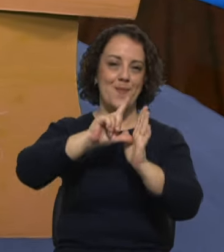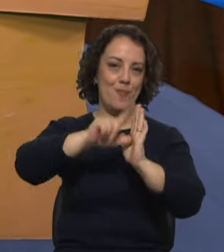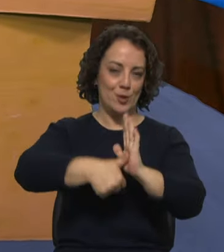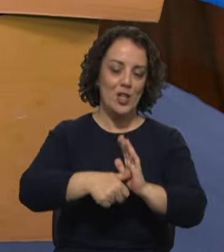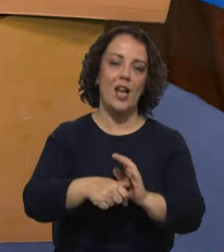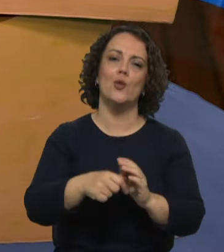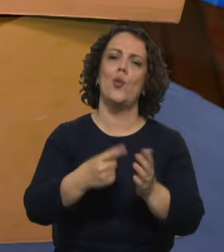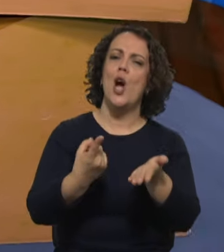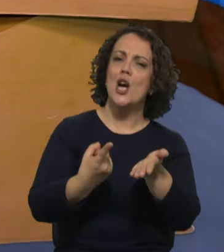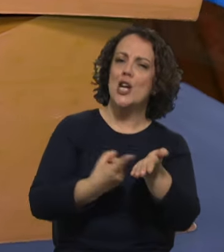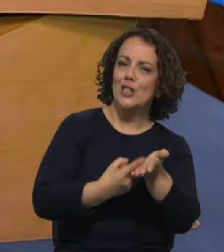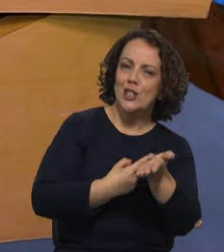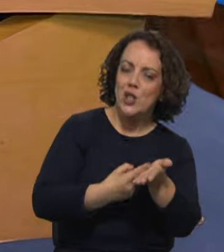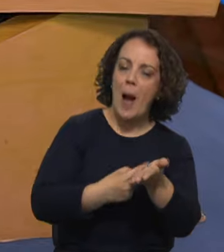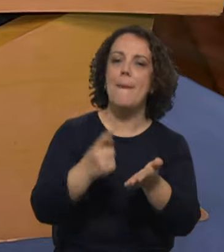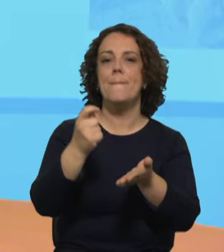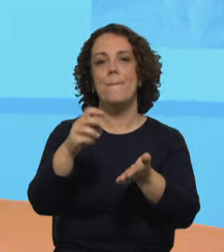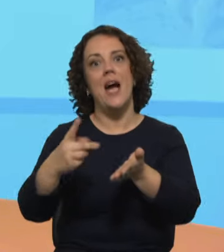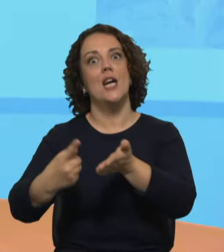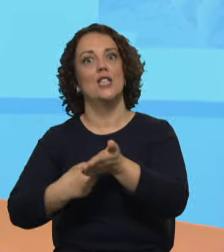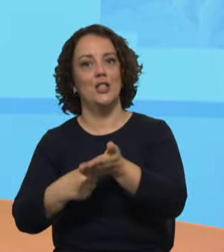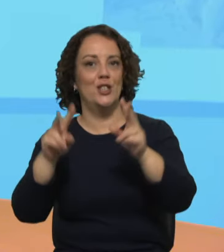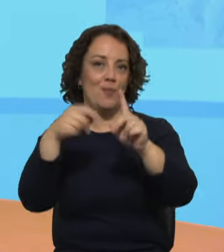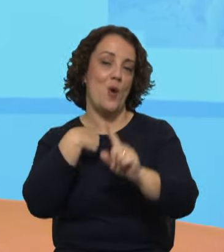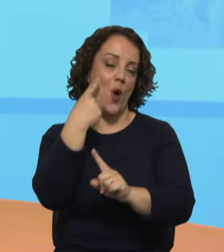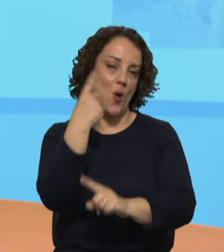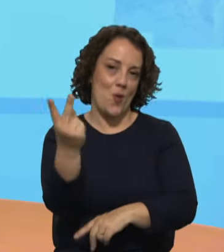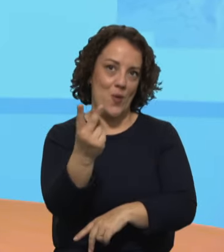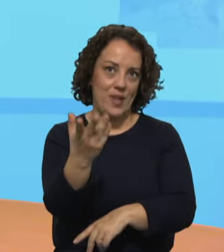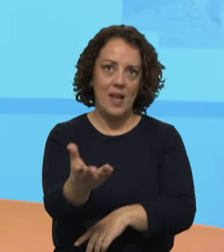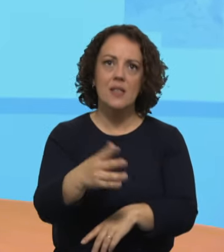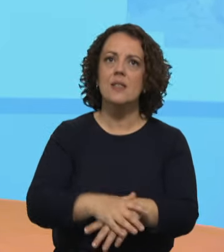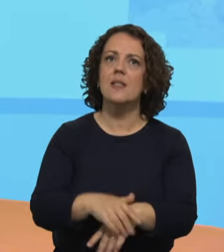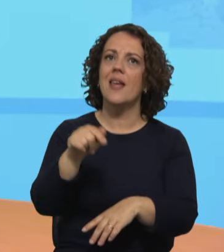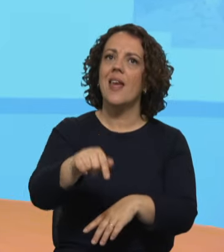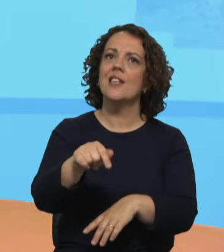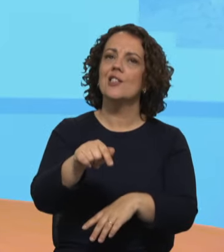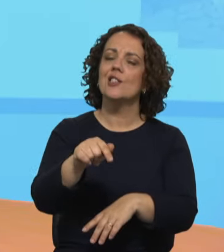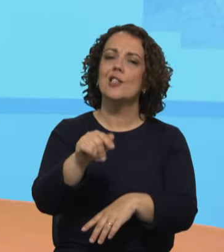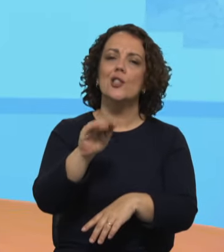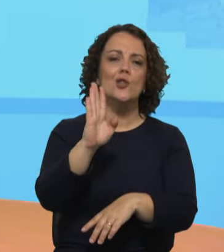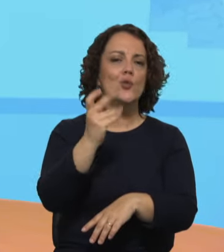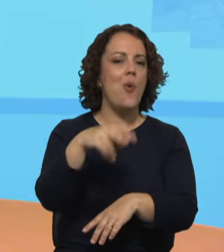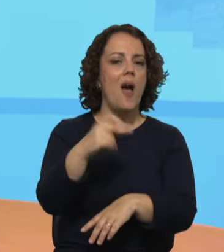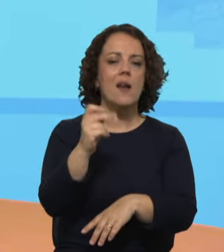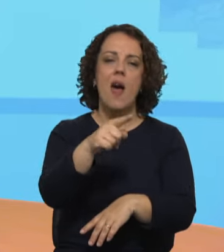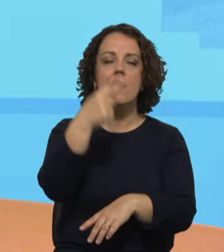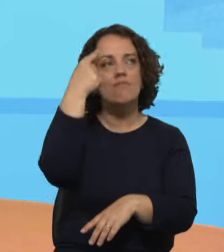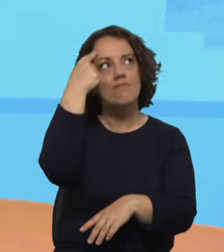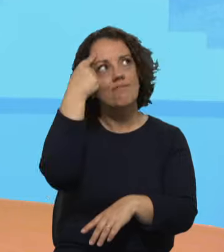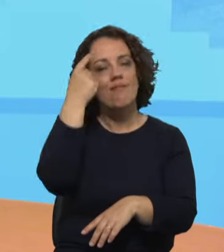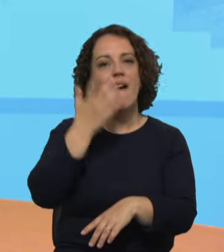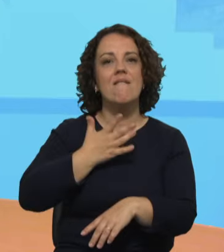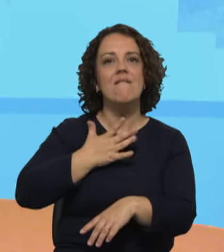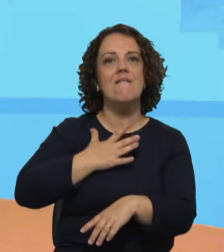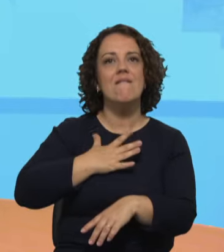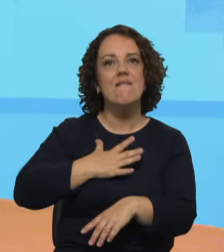é a forma como como nós vos conhecemos como é que surgiu este desejo Joana de se despedirem devagarinho de